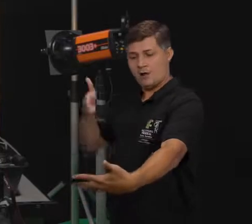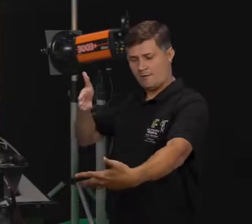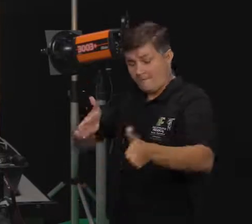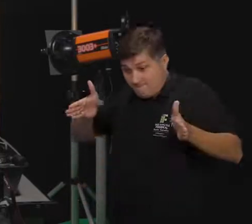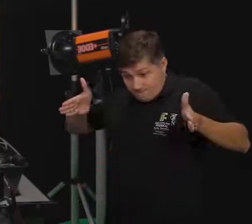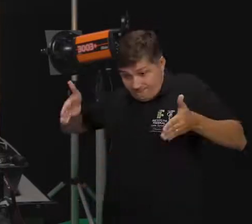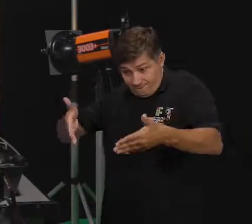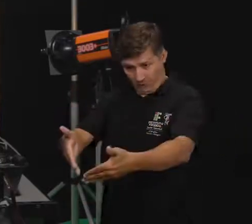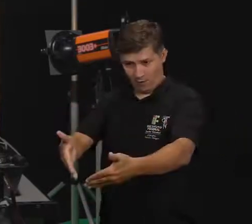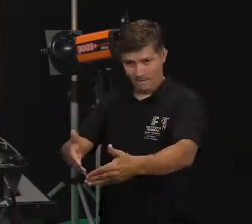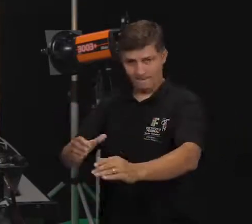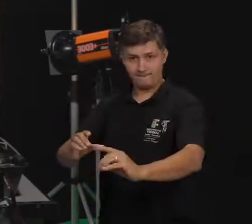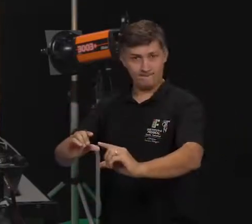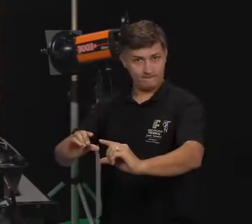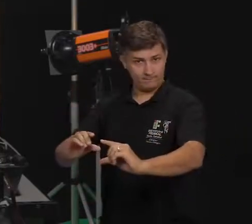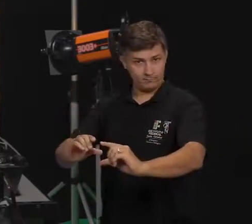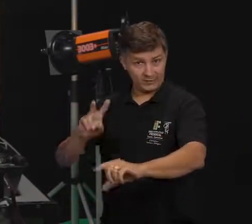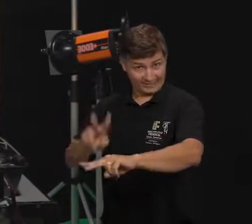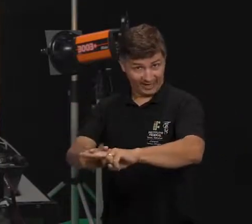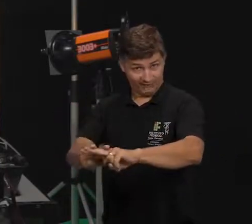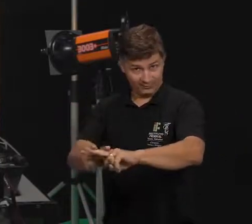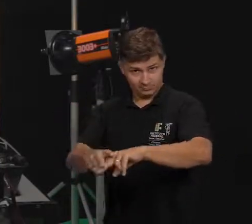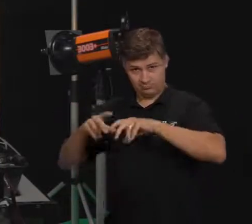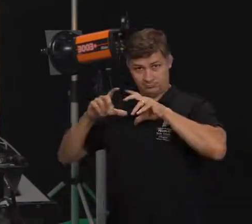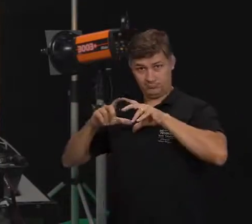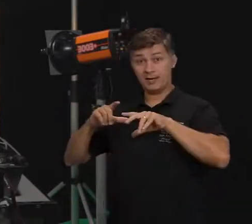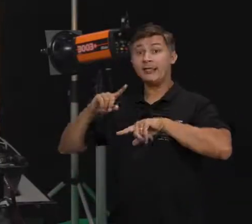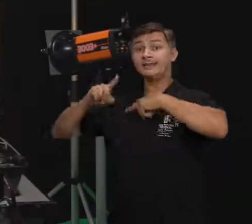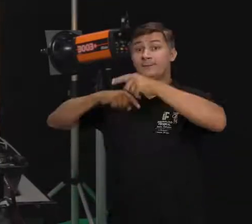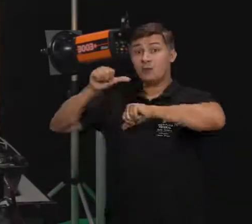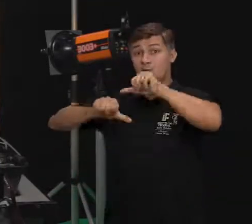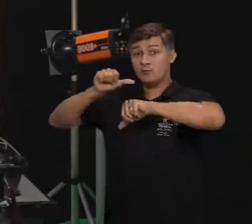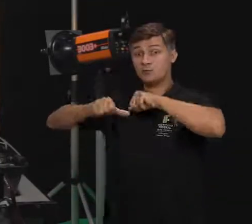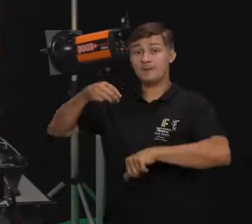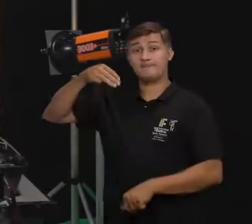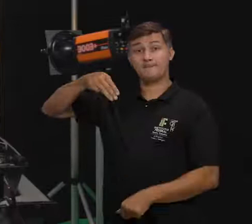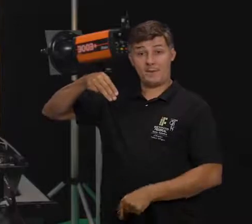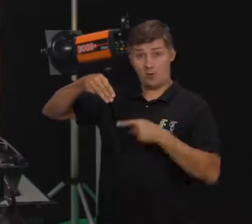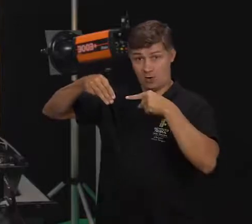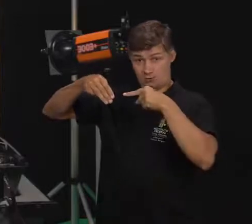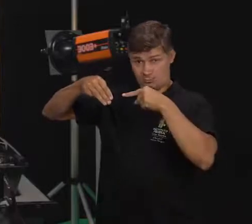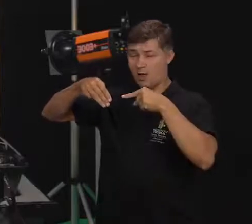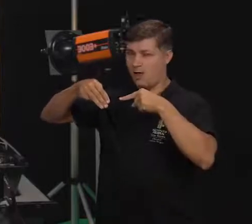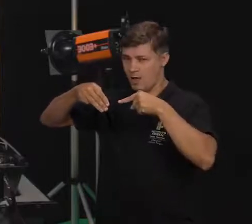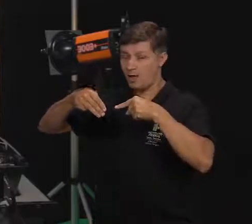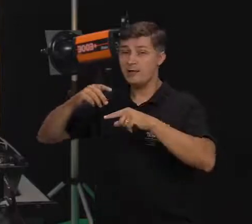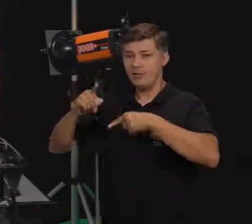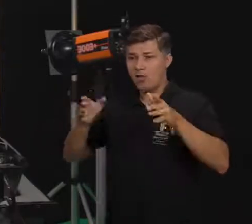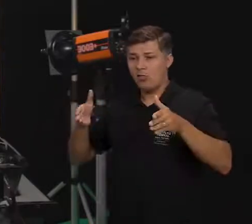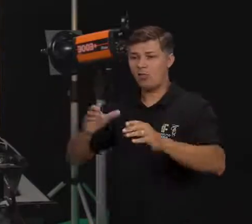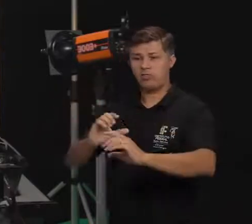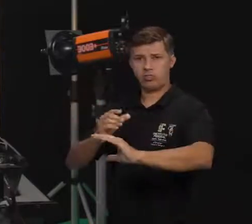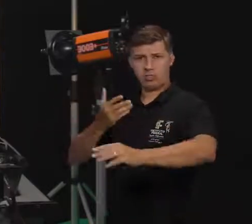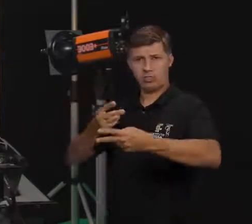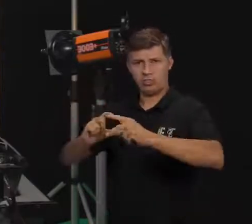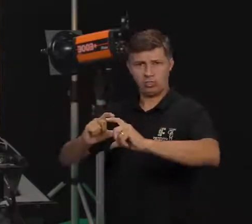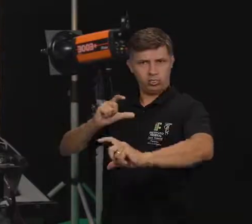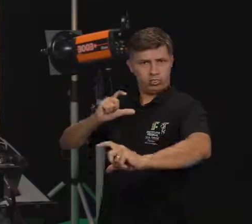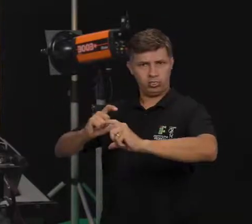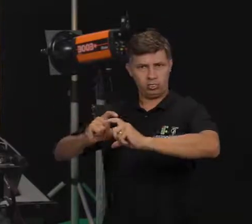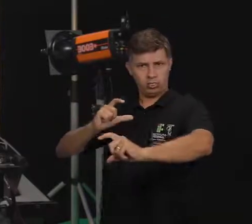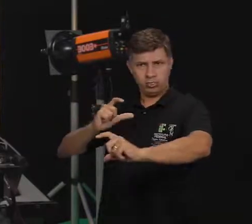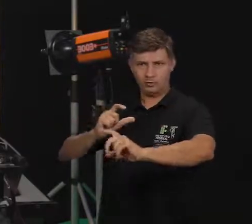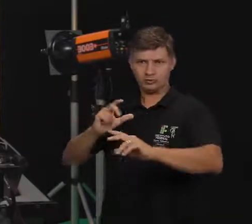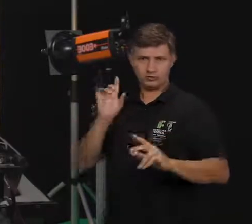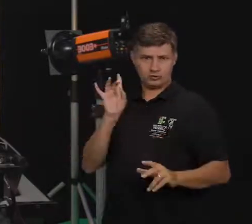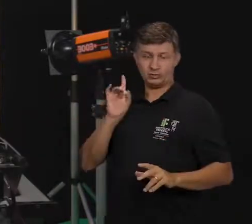foco cravado ali, eu posso desligar o foco, colocar no modo manual, para ele não ficar procurando, porque não tem como ficar procurando o foco a hora que está